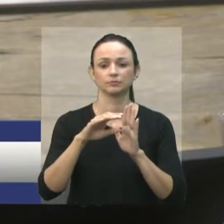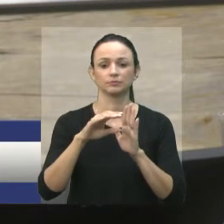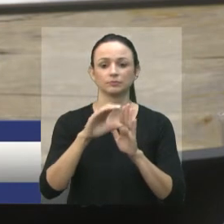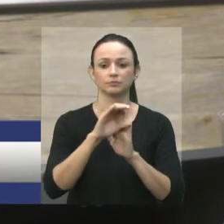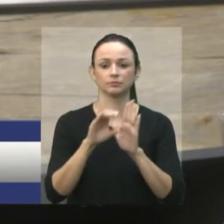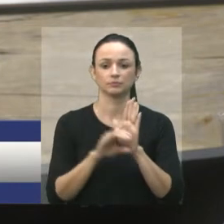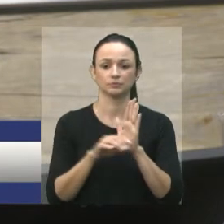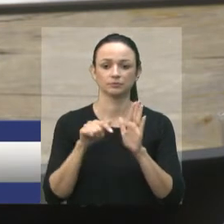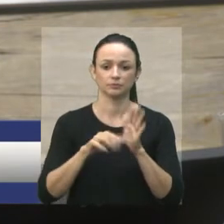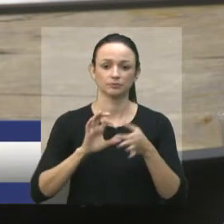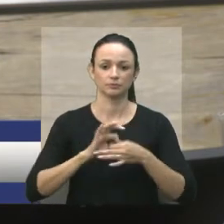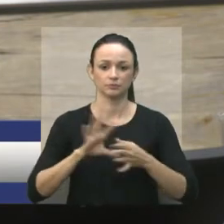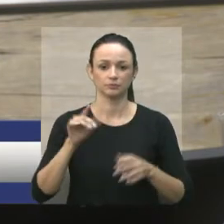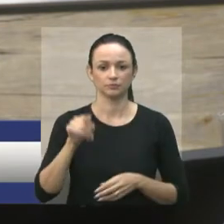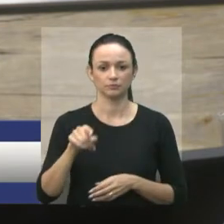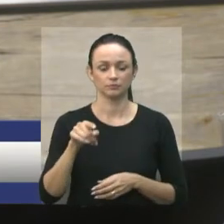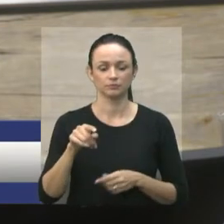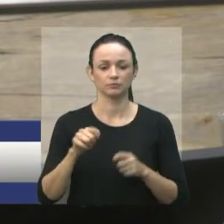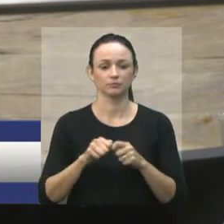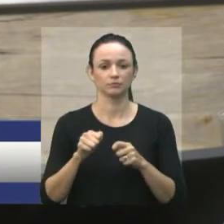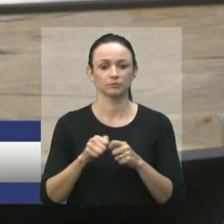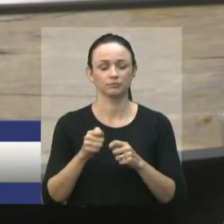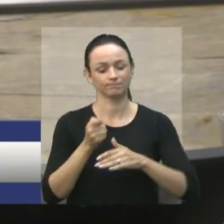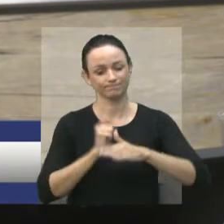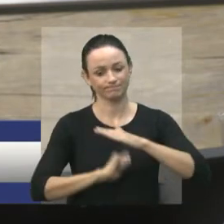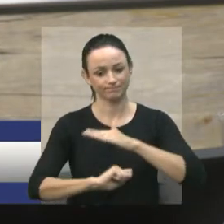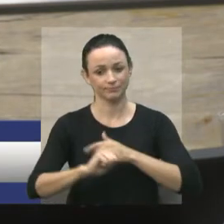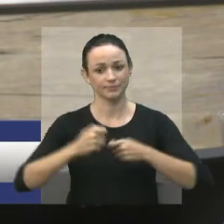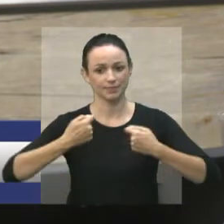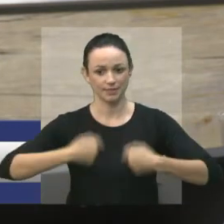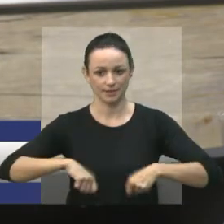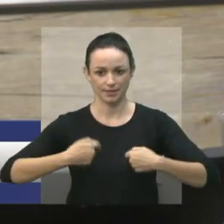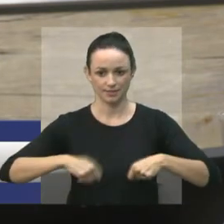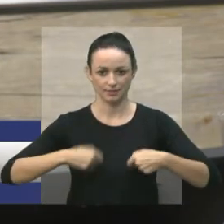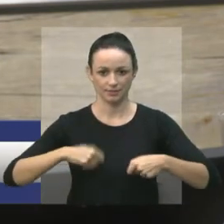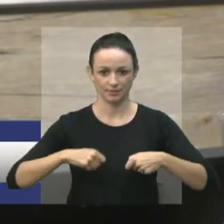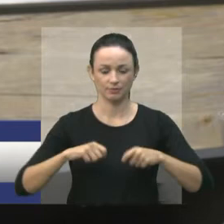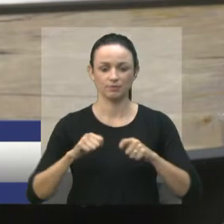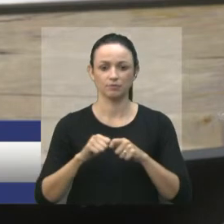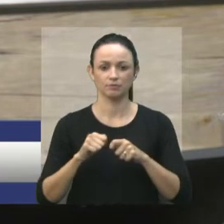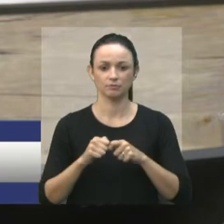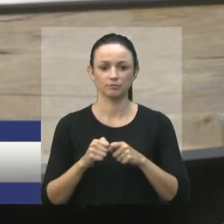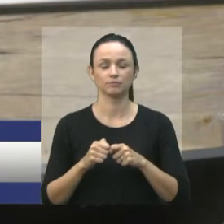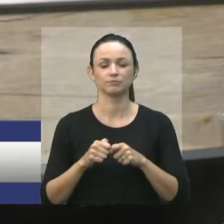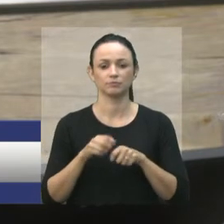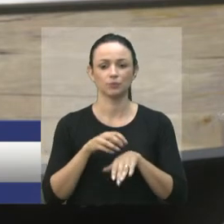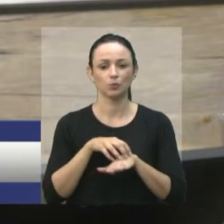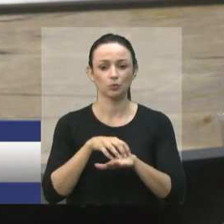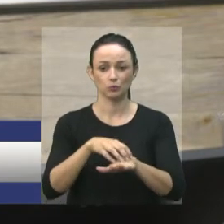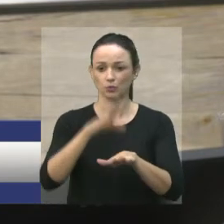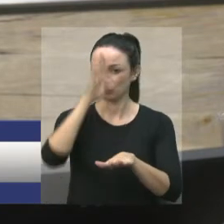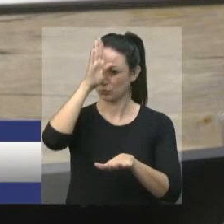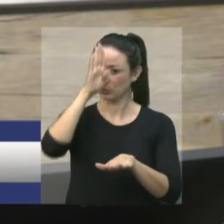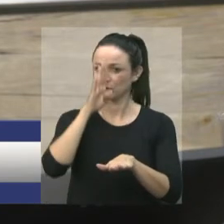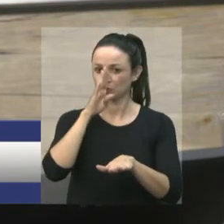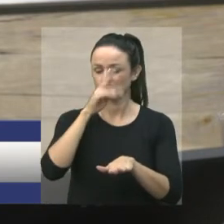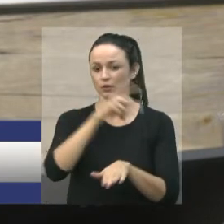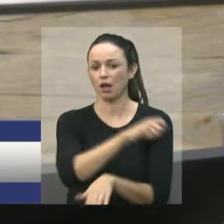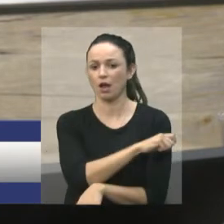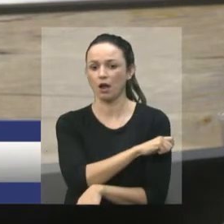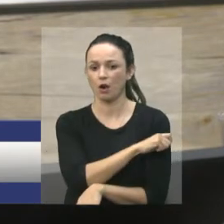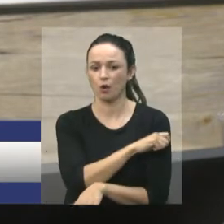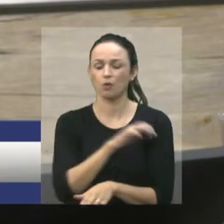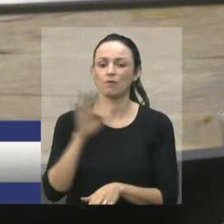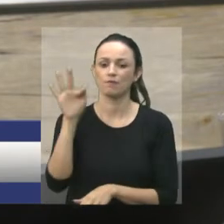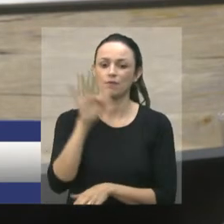finais, autorizando a promoção dos investimentos necessários para oferecer transporte gratuito para os estudantes universitários